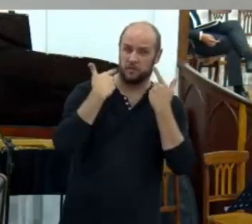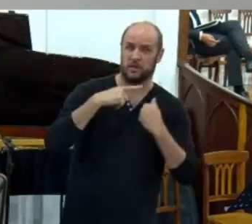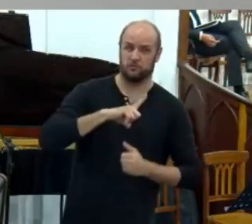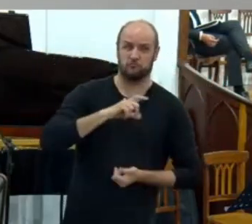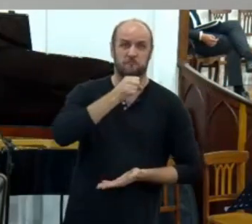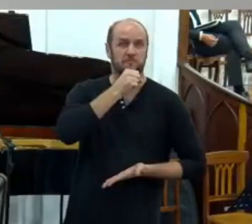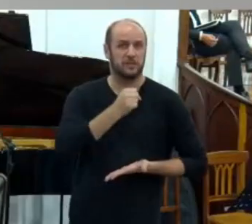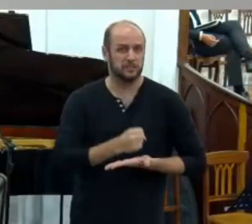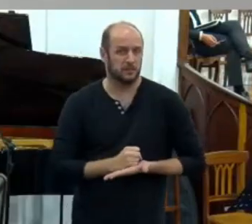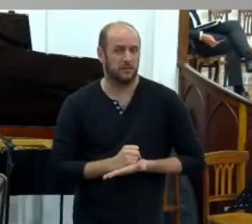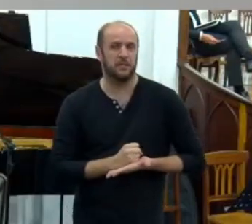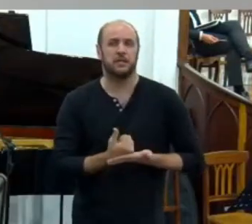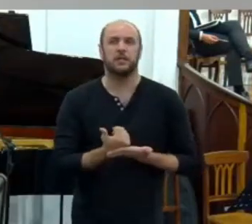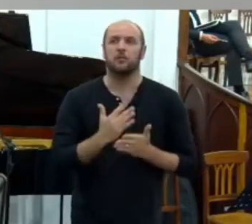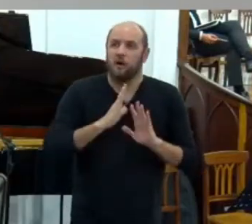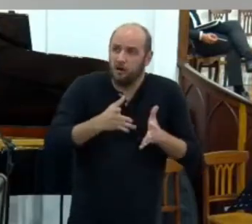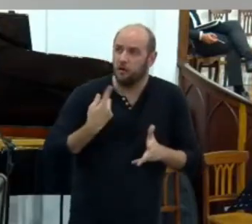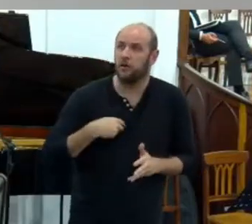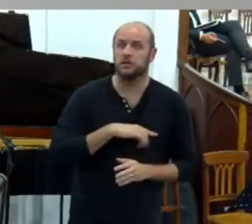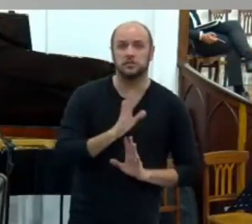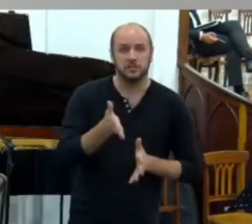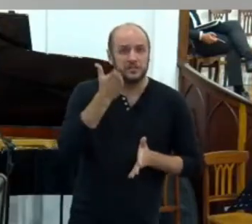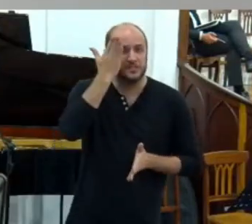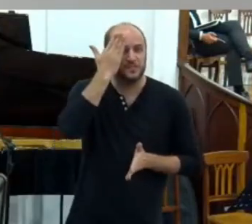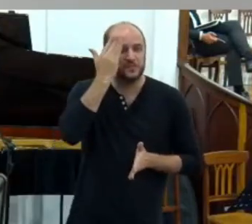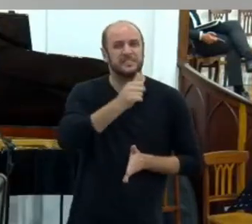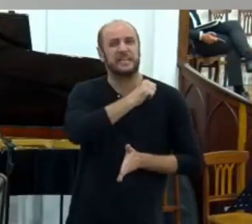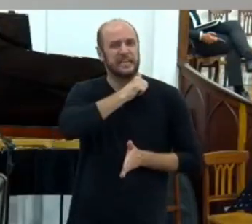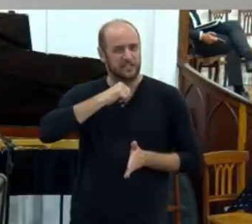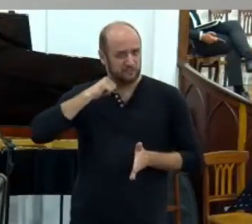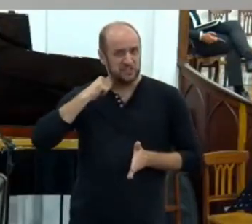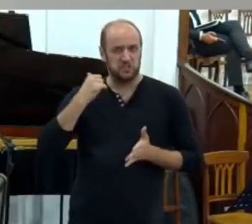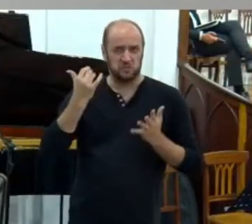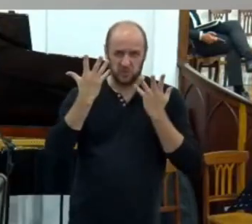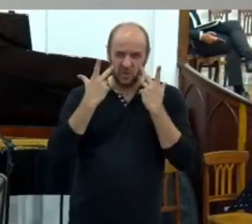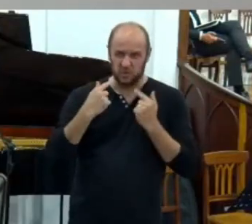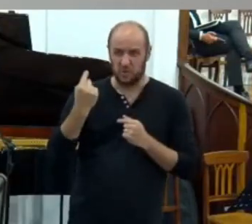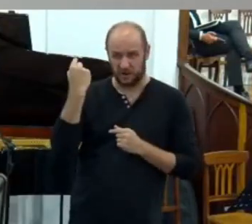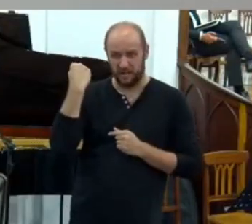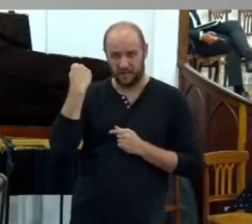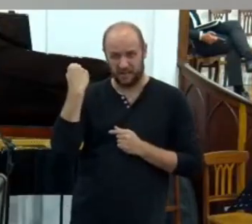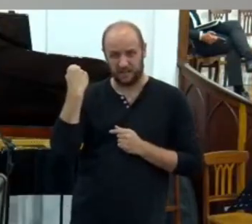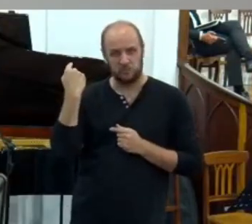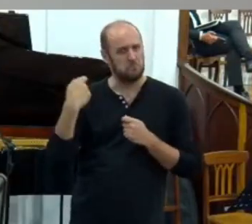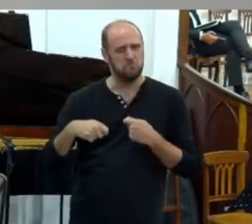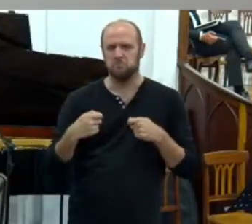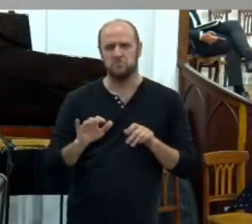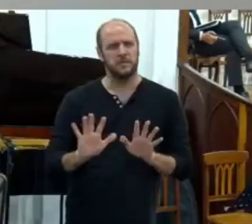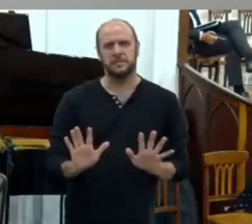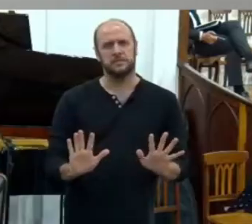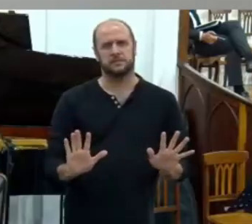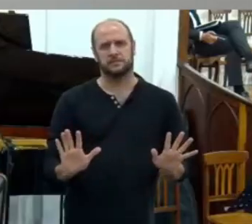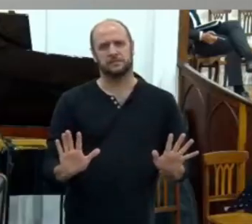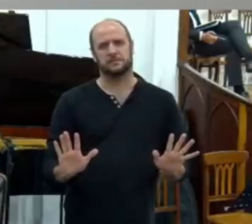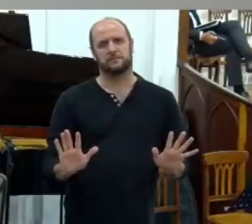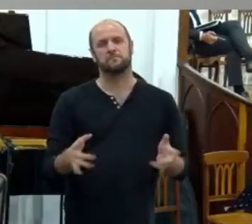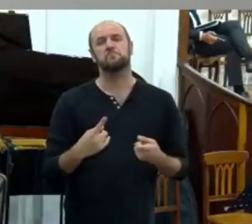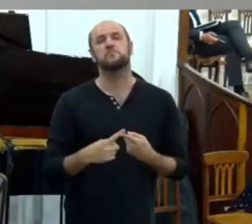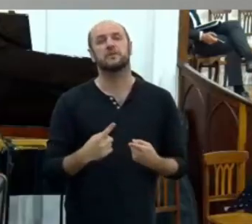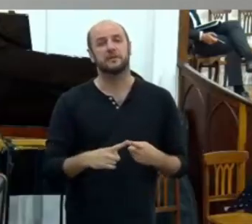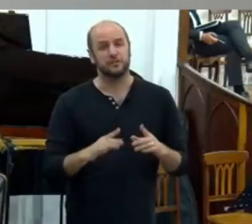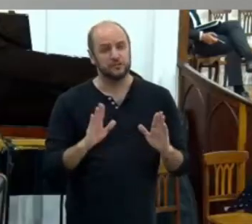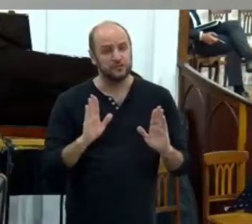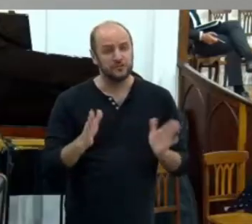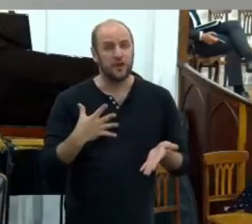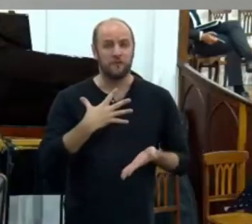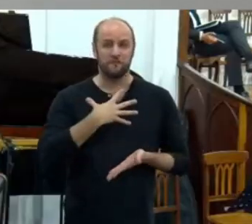Velho Testamento, sabemos que estes sacrifícios não precisam mais ser feitos, já que o